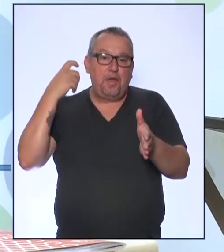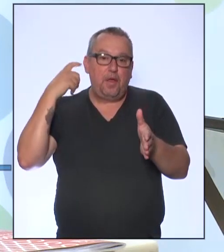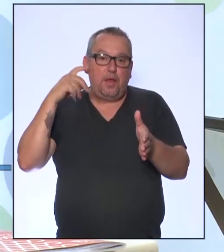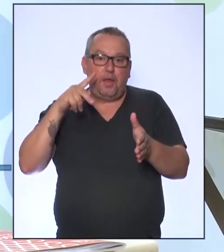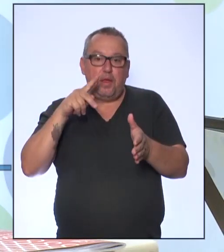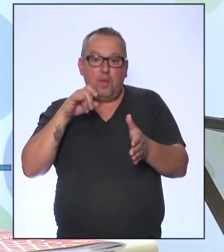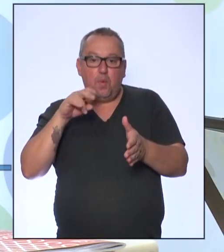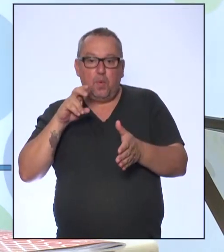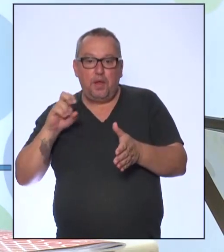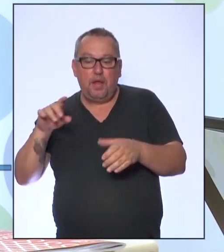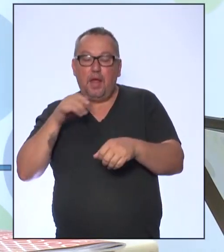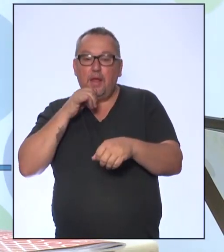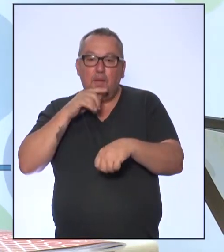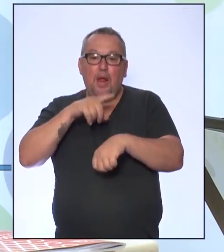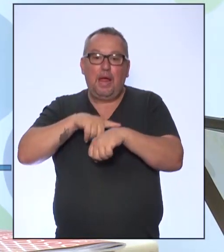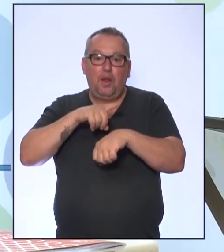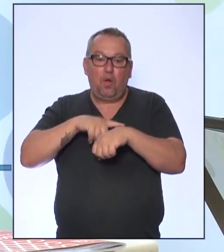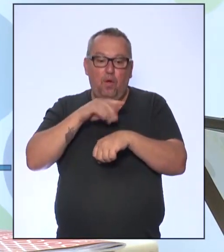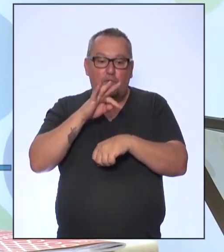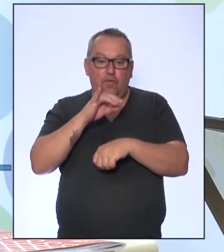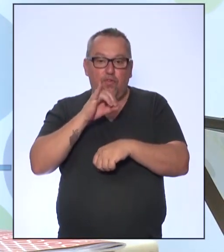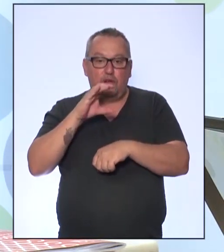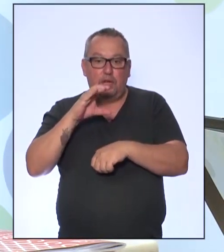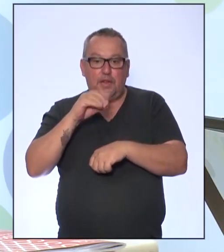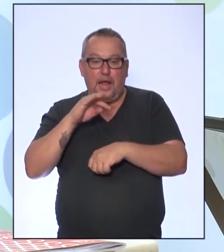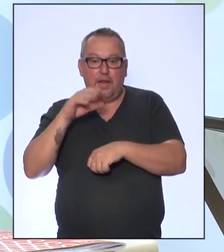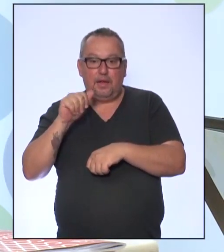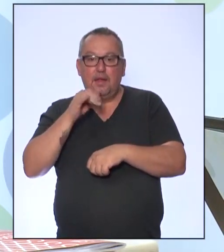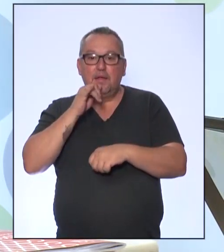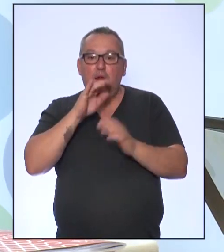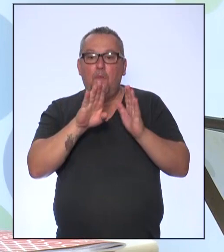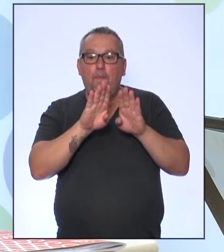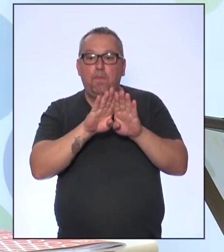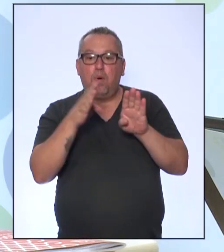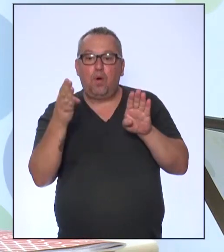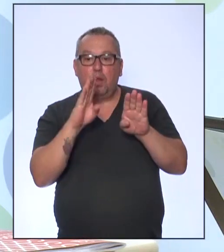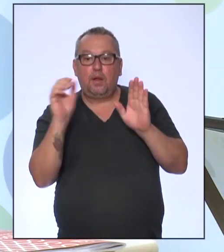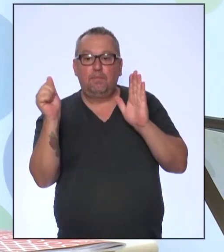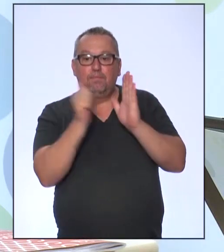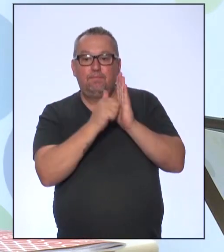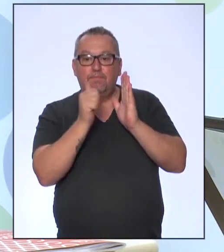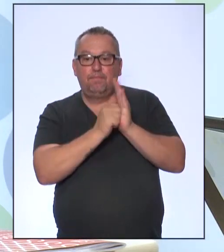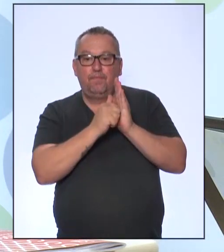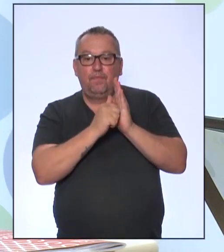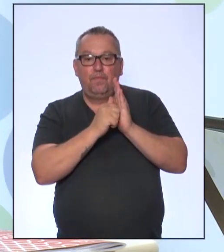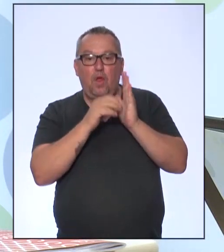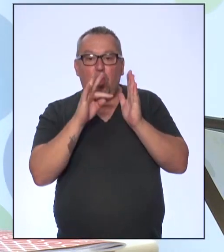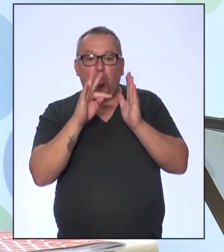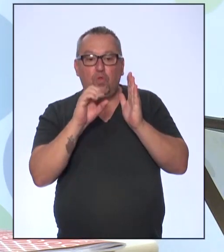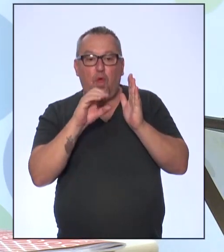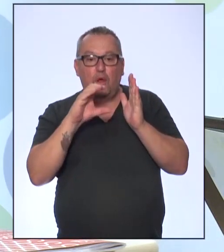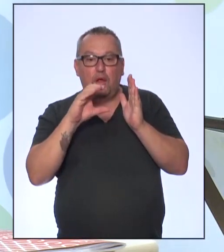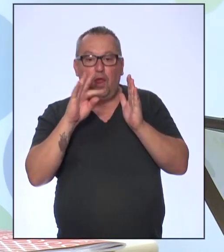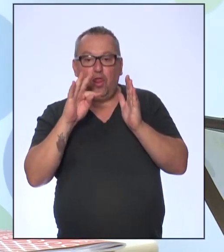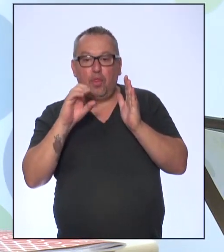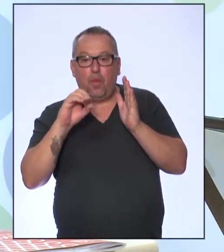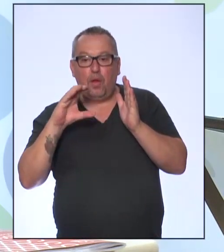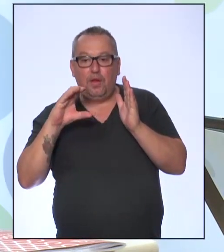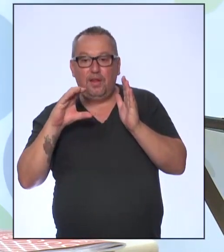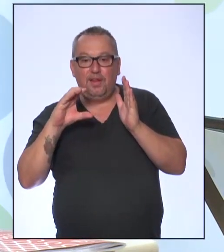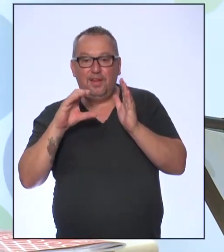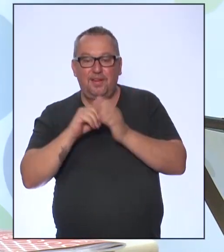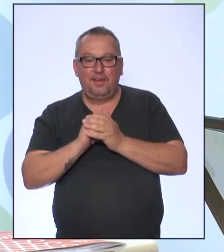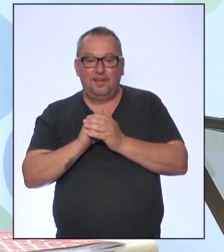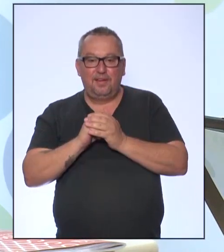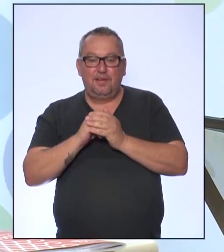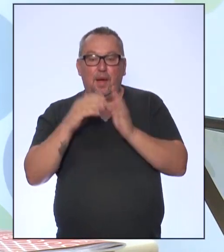do relógio, certo? Toque-toque. Ele fez toque-toque na porta, ele bateu